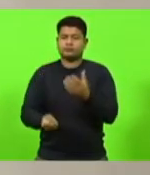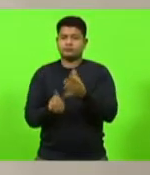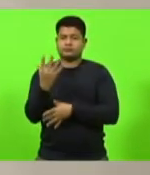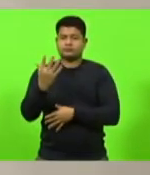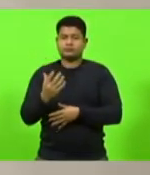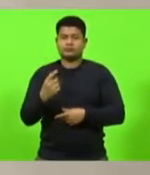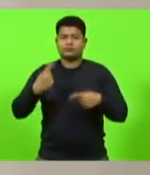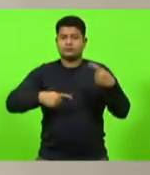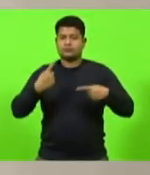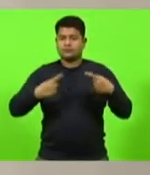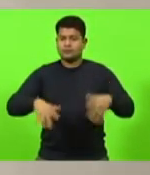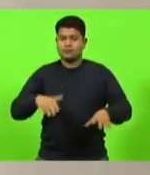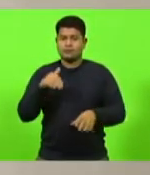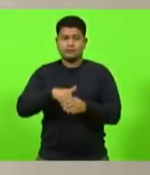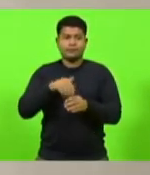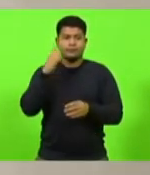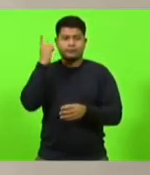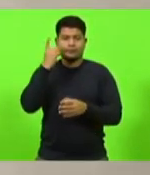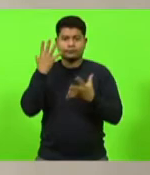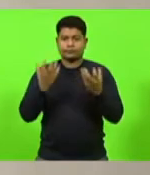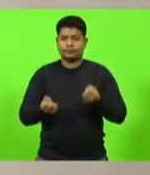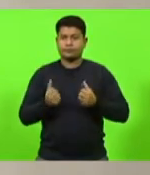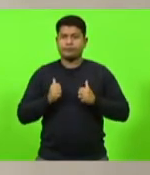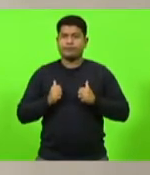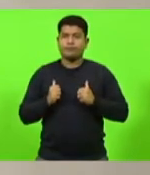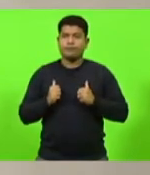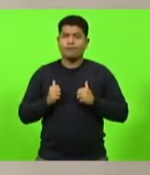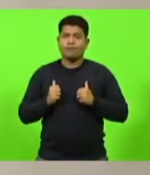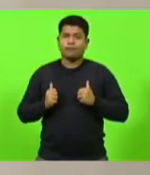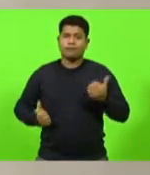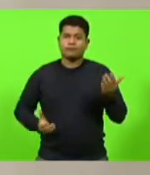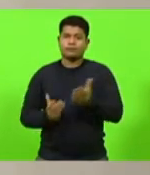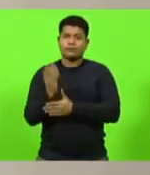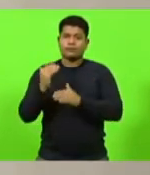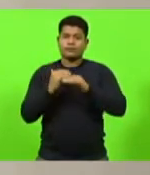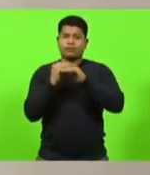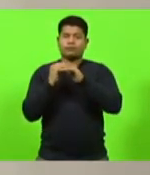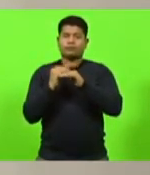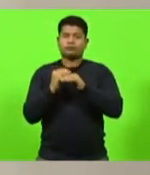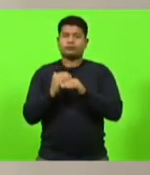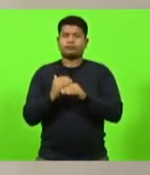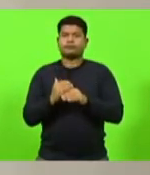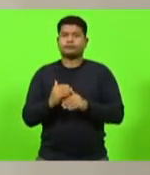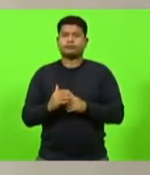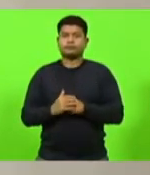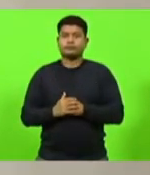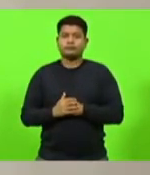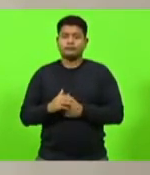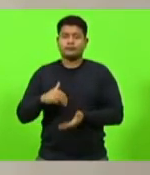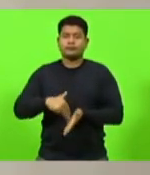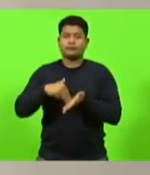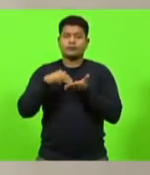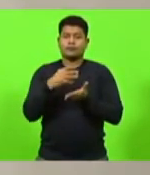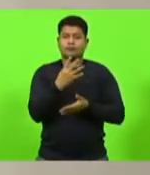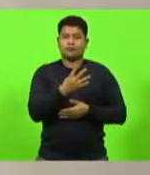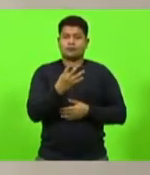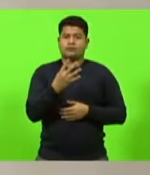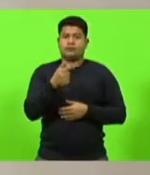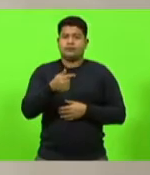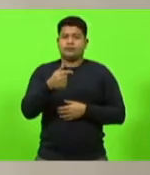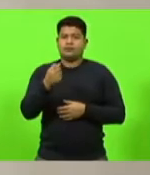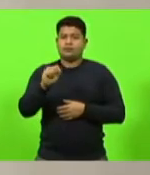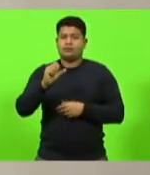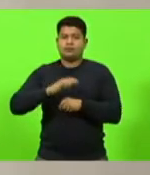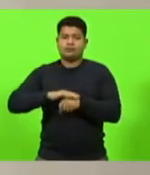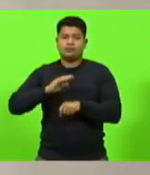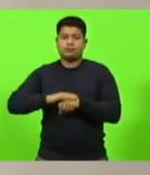discutir em votação, deputados que aprovam permaneçam como se encontram. Aprovado por unanimidade. Moção 478,